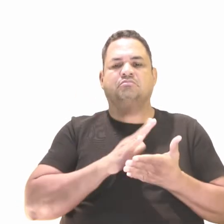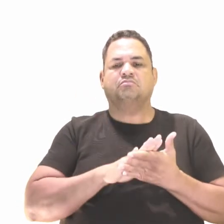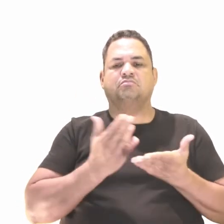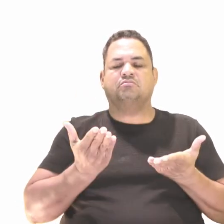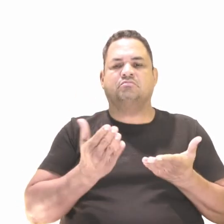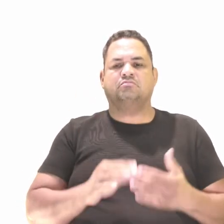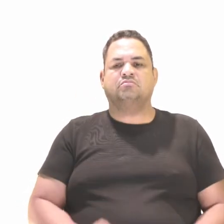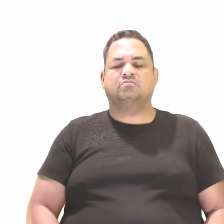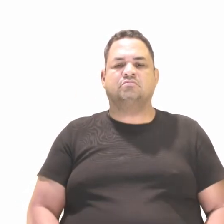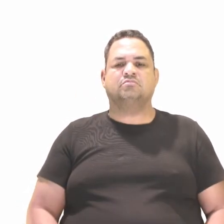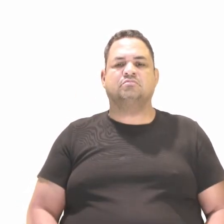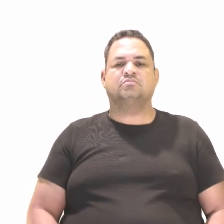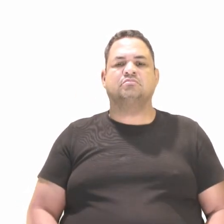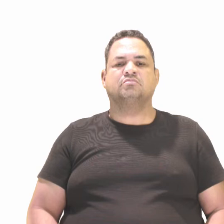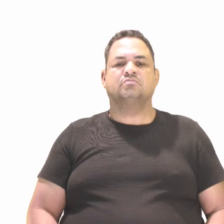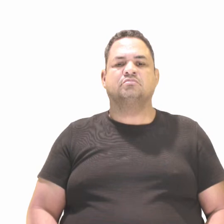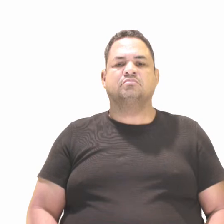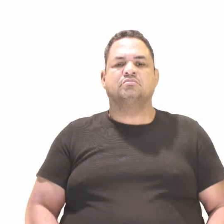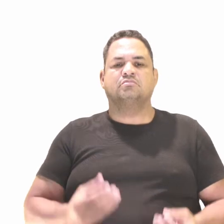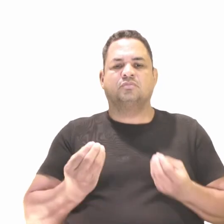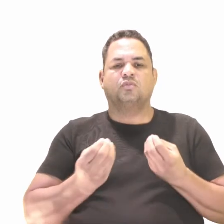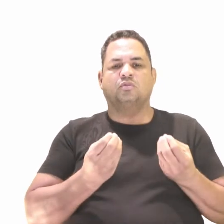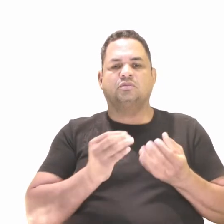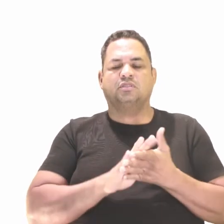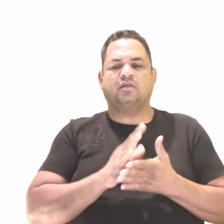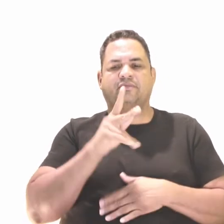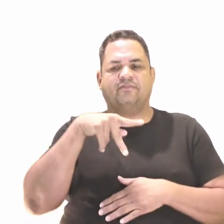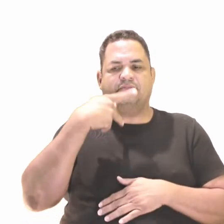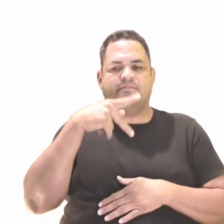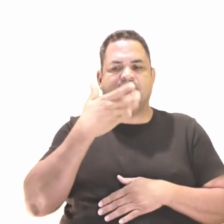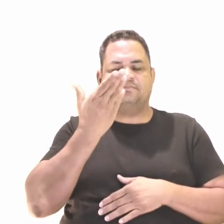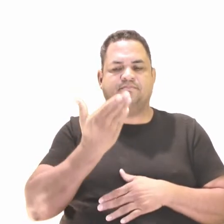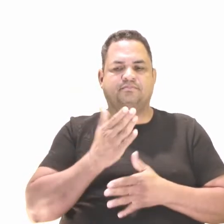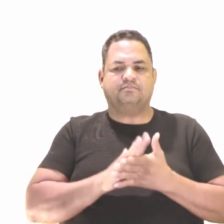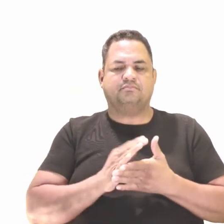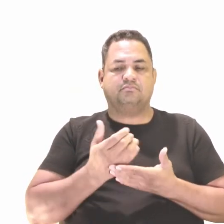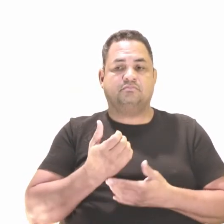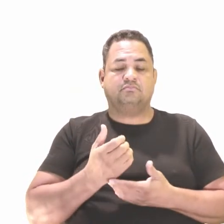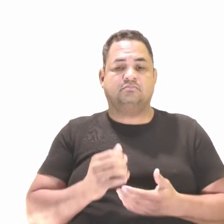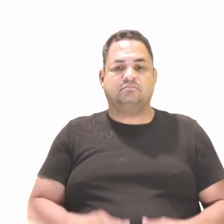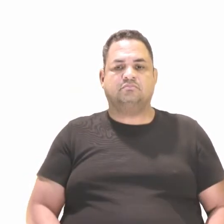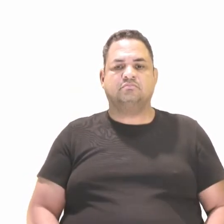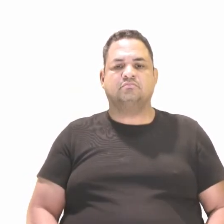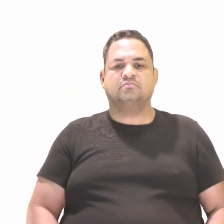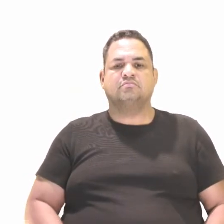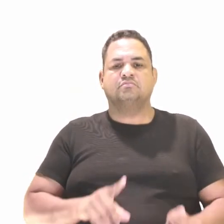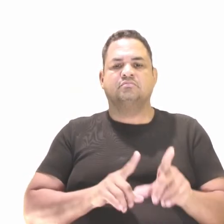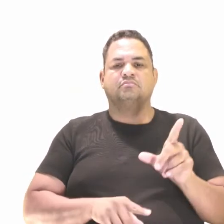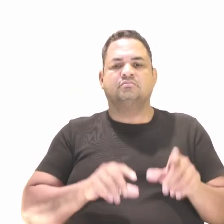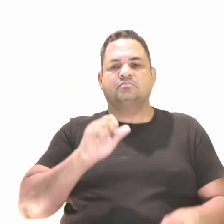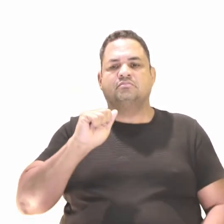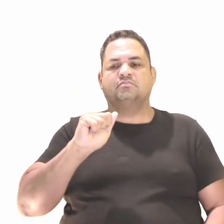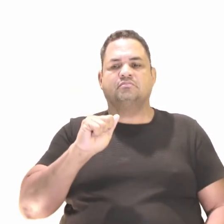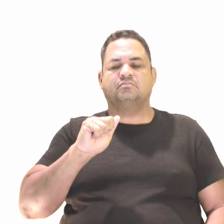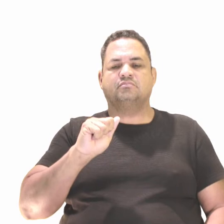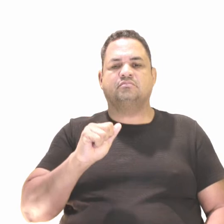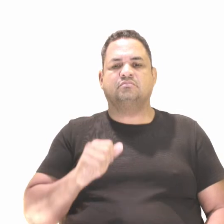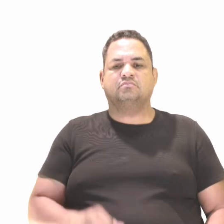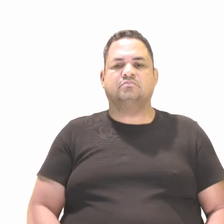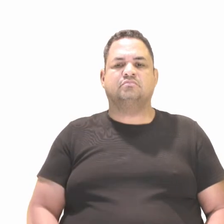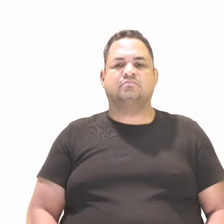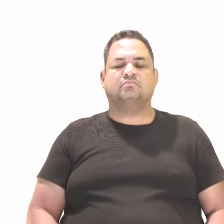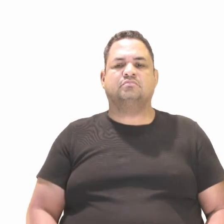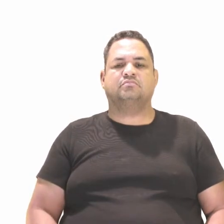você acha que é? Até pela forma que eu falei, ajuda bastante. Só poderia ser a letra A. That would